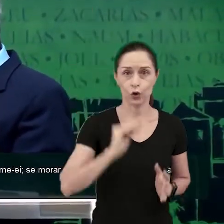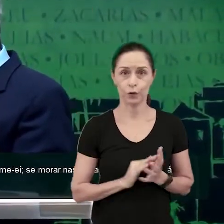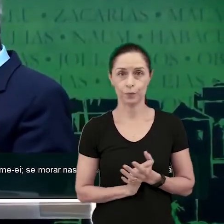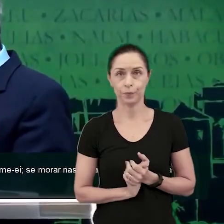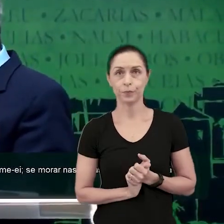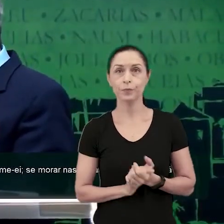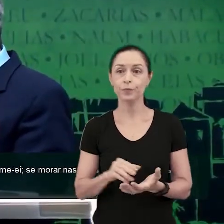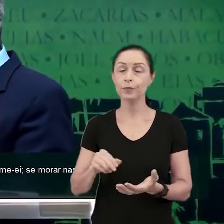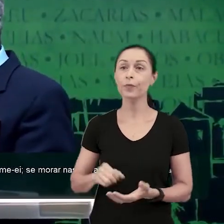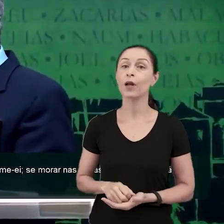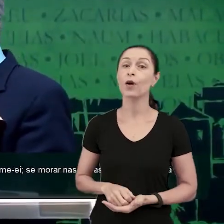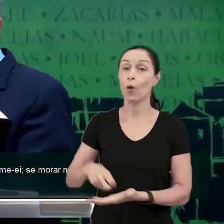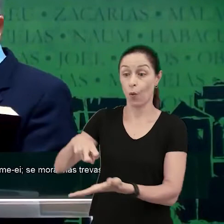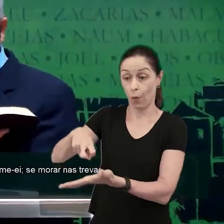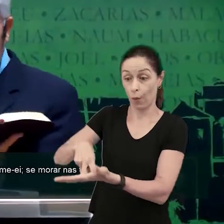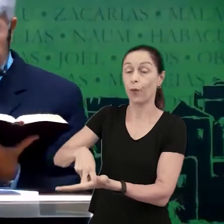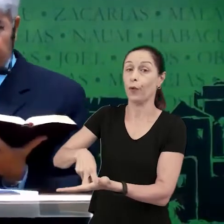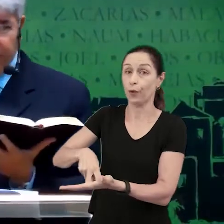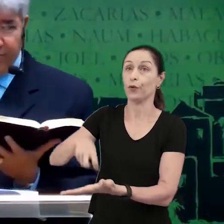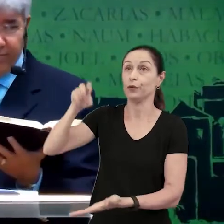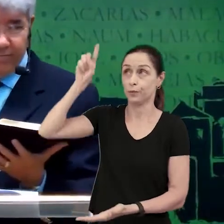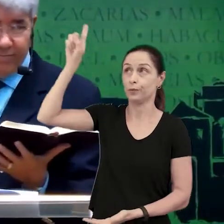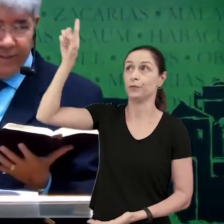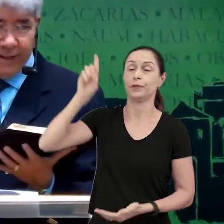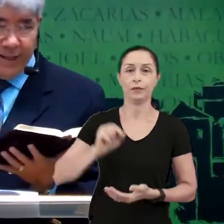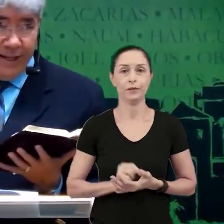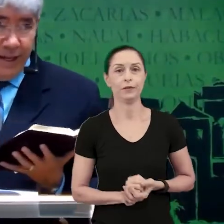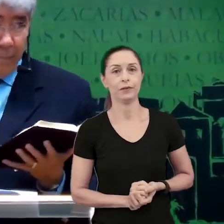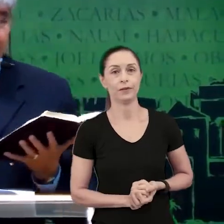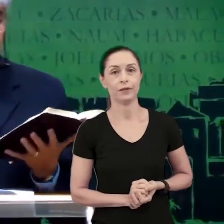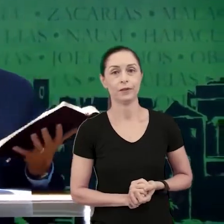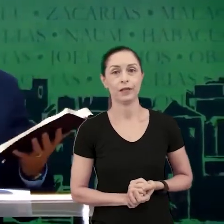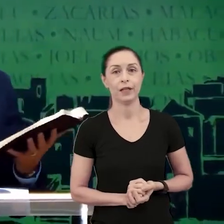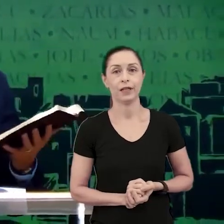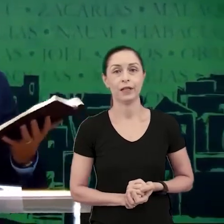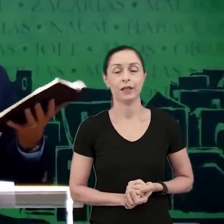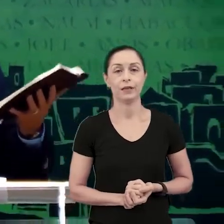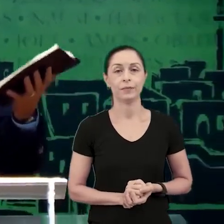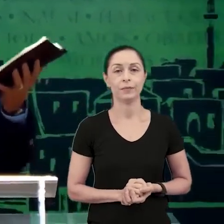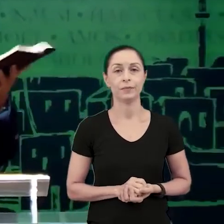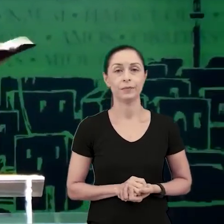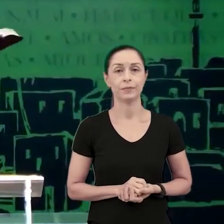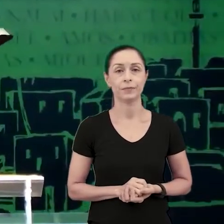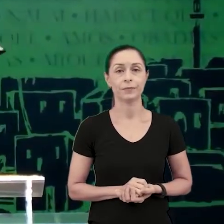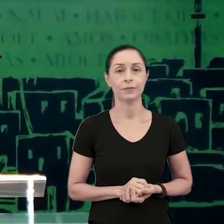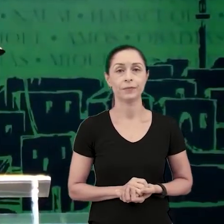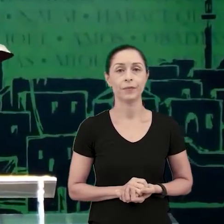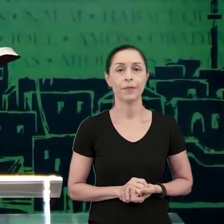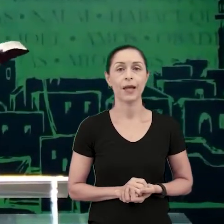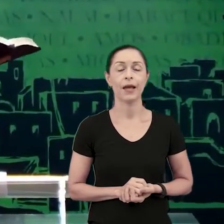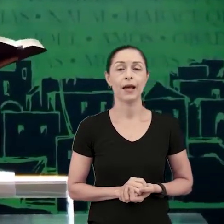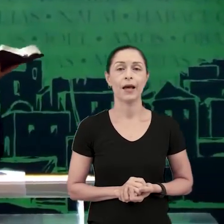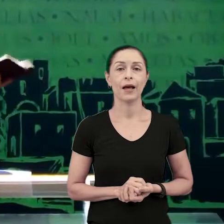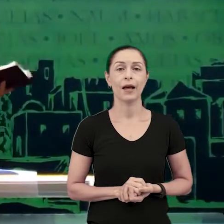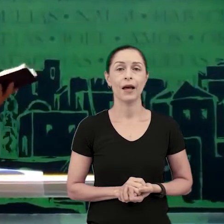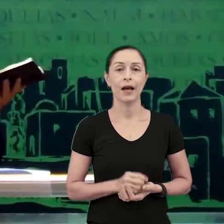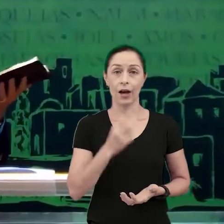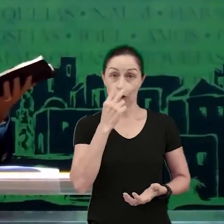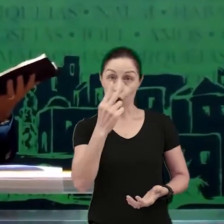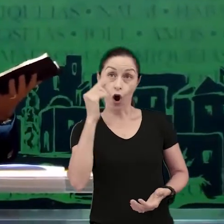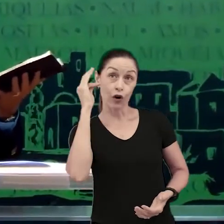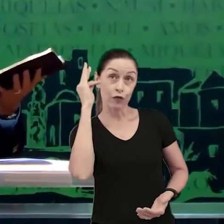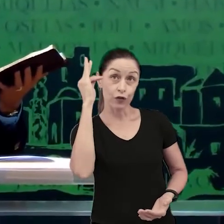inevitável, a disciplina vem, mas agora ele olha prospectivamente para